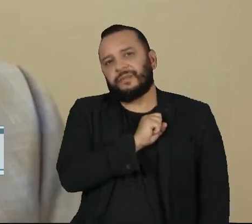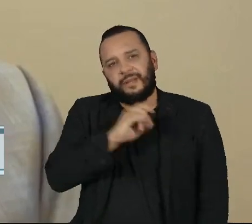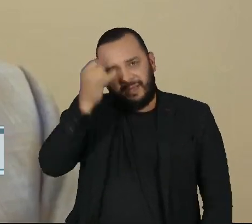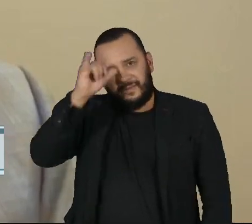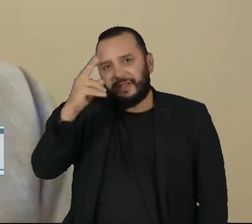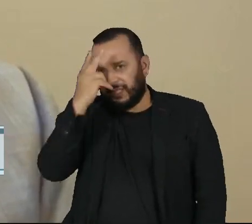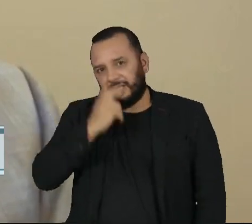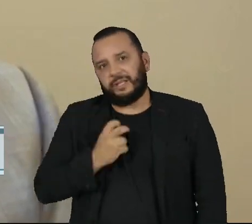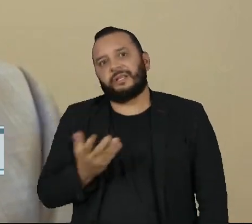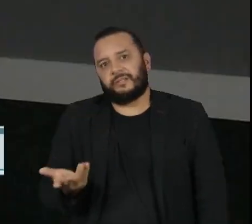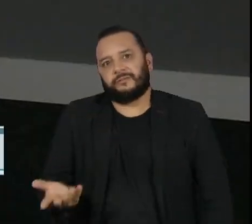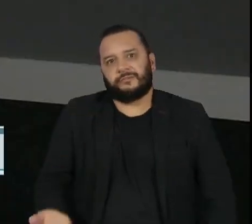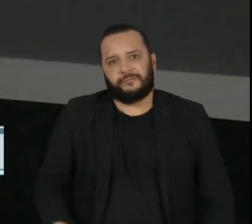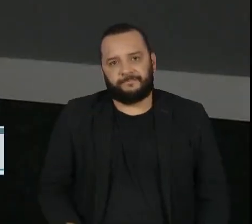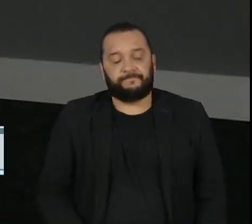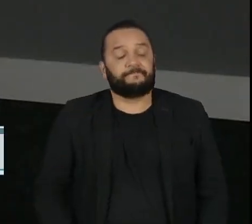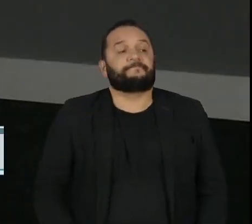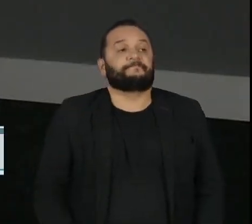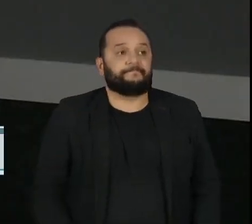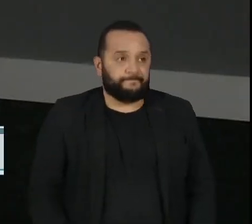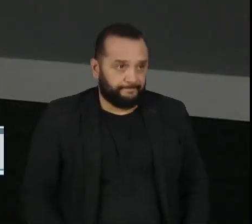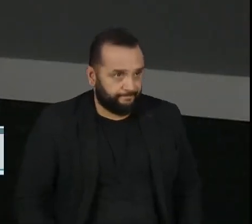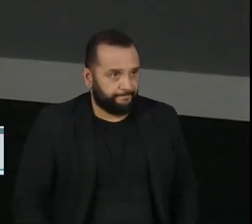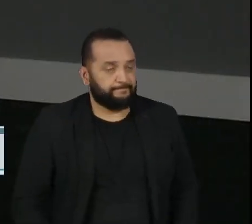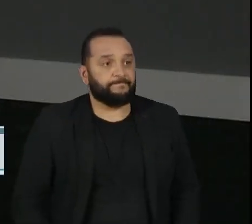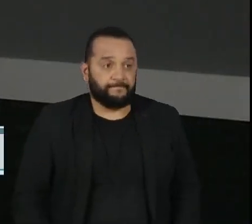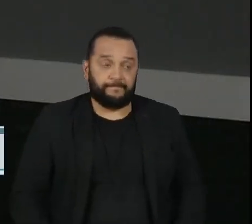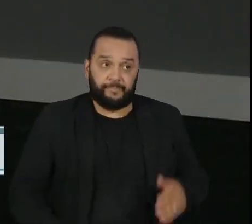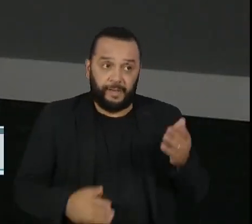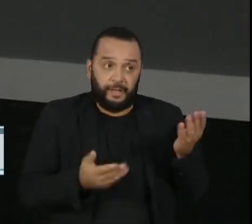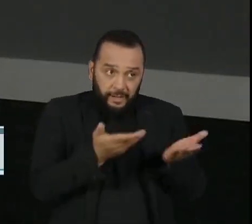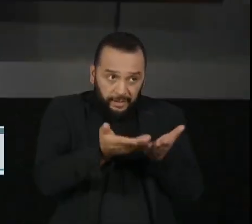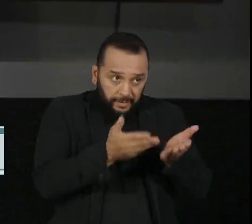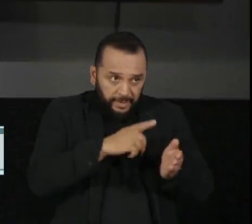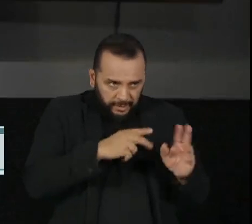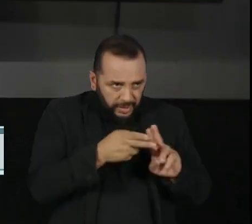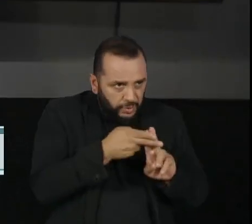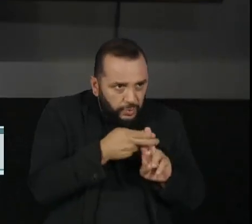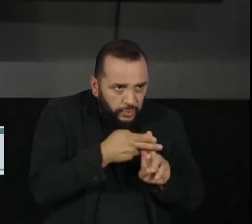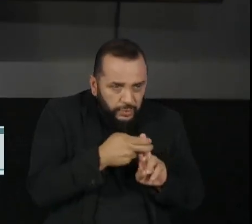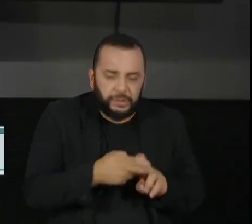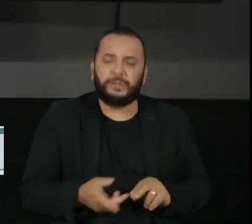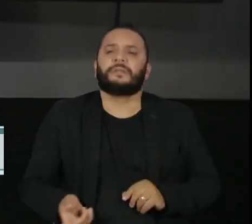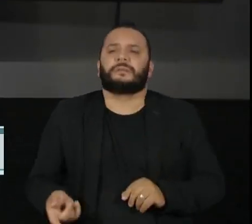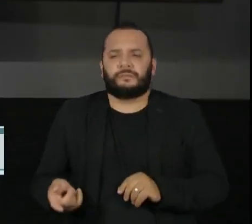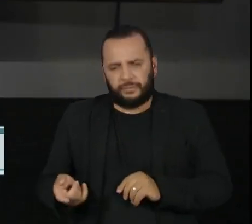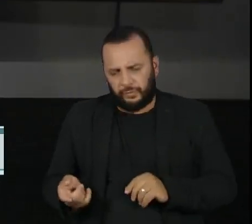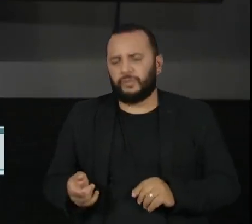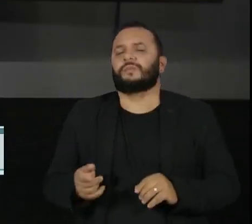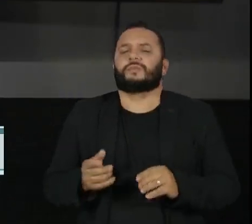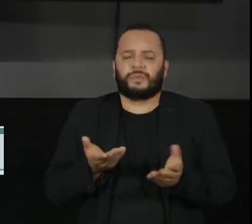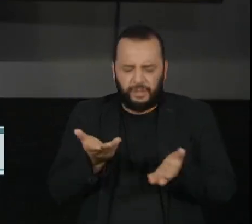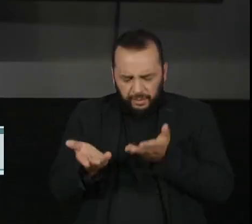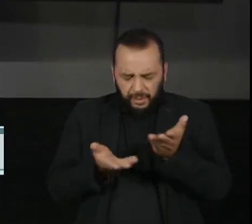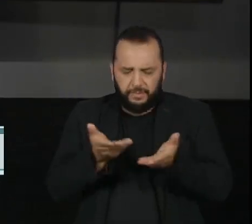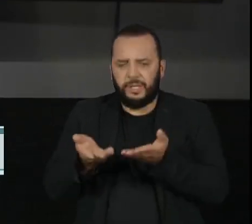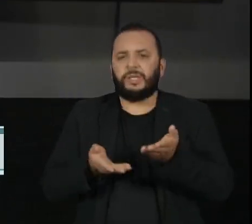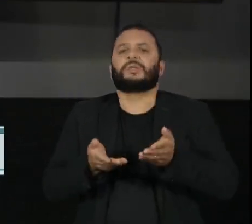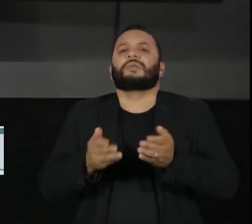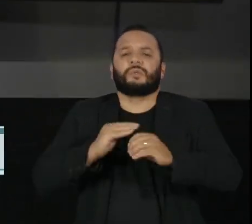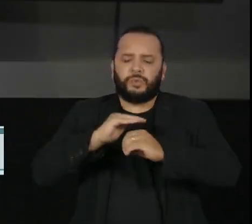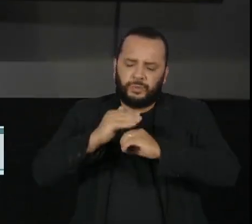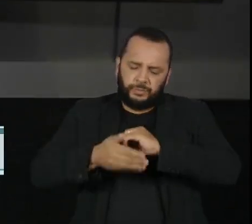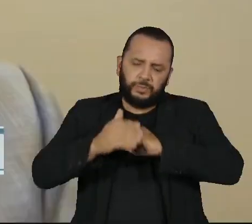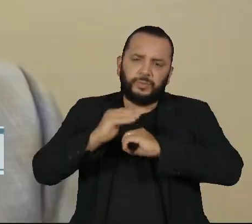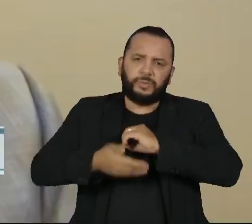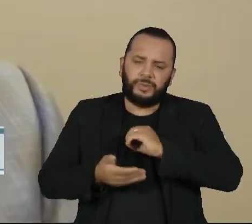evitar a cegueira pelo glaucoma. E, finalmente, doutor, esse tratamento está disponível no SUS? Todo o tratamento do glaucoma, toda a cadeia